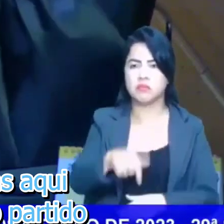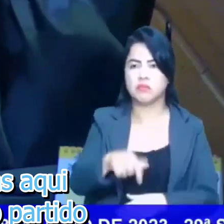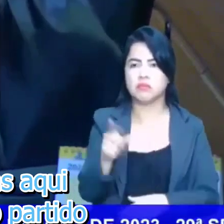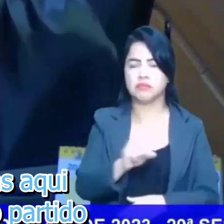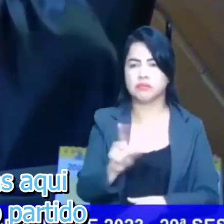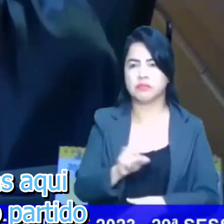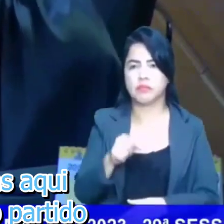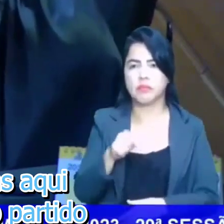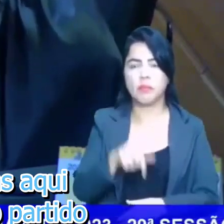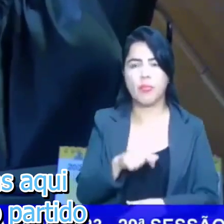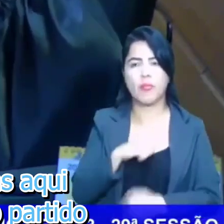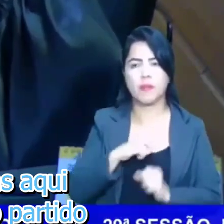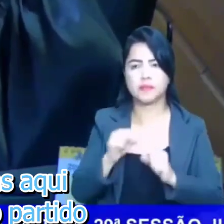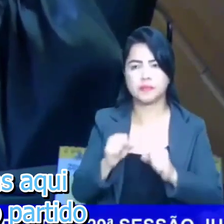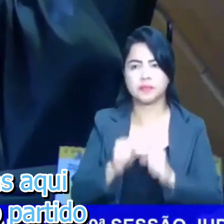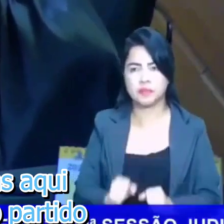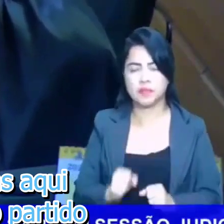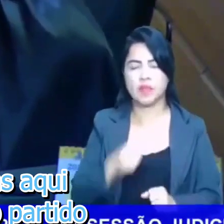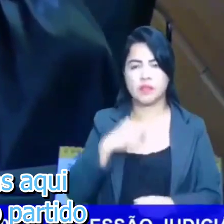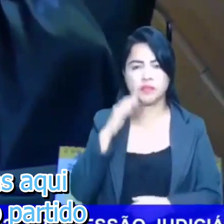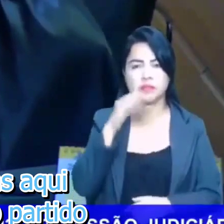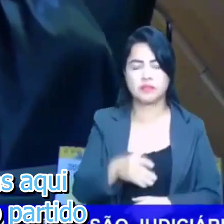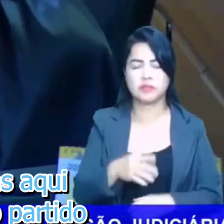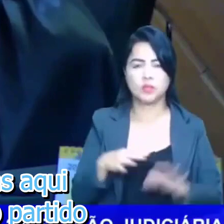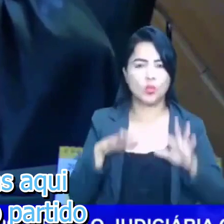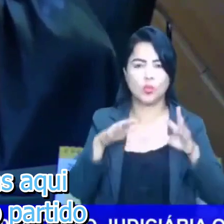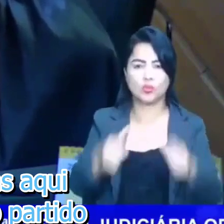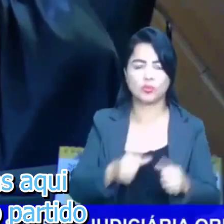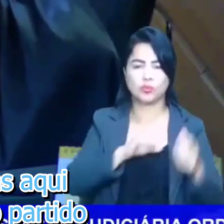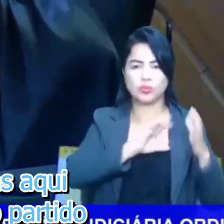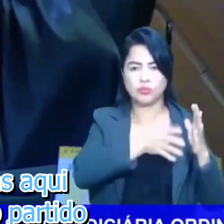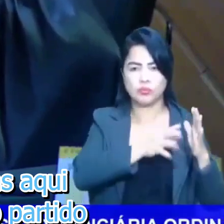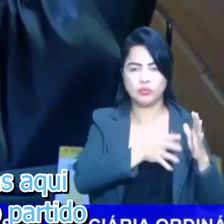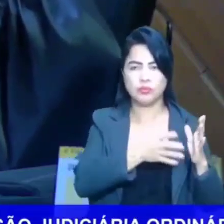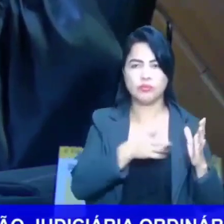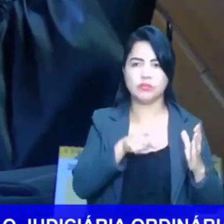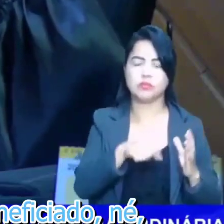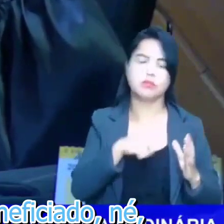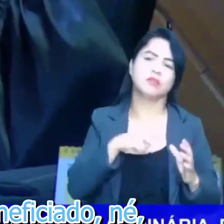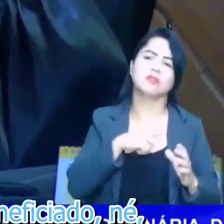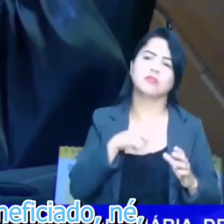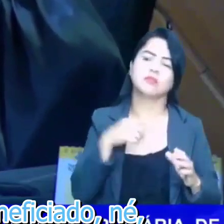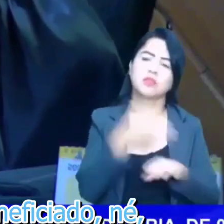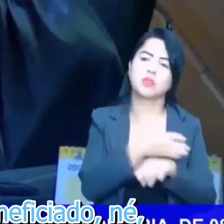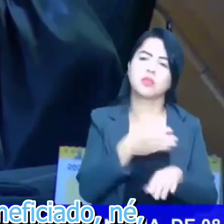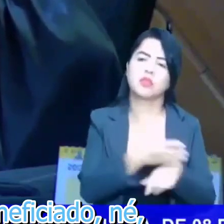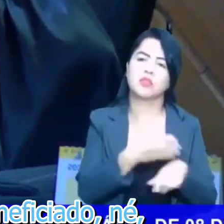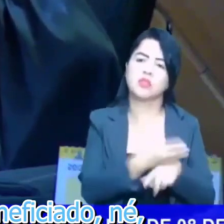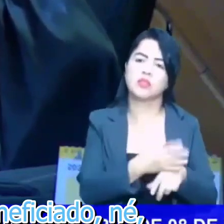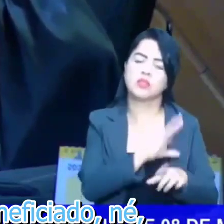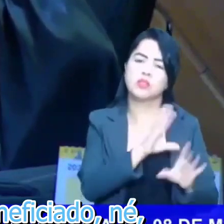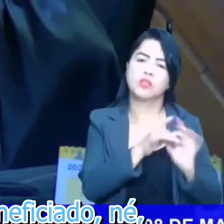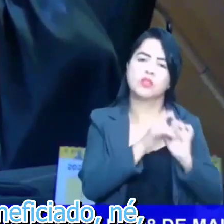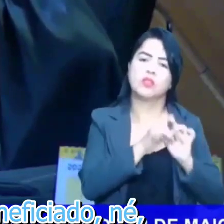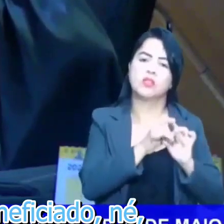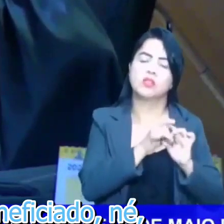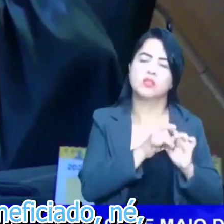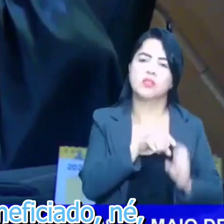não. Aqui pode ter uma implicação direta sobre todo o partido ao qual ele pertence, a coligação ao